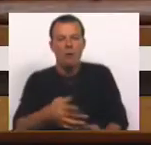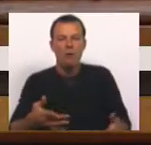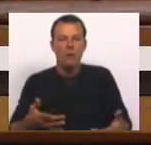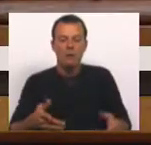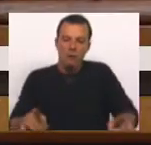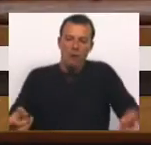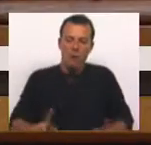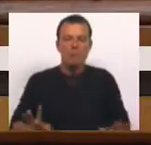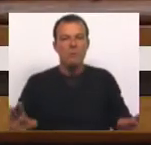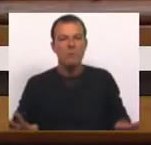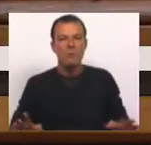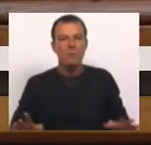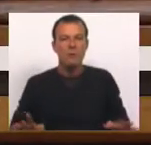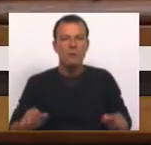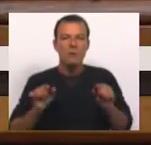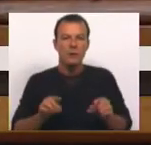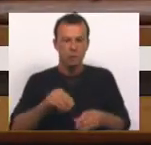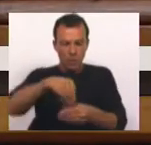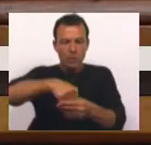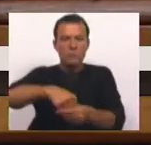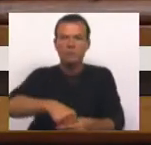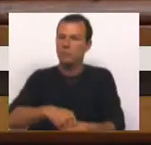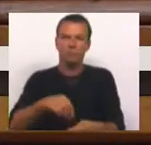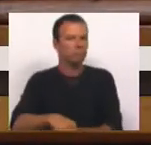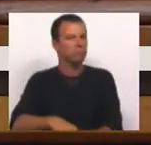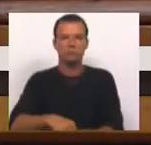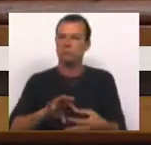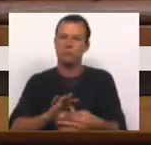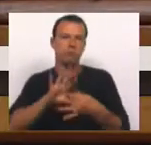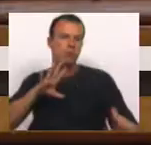mais intolerável e fora do contexto da proposta